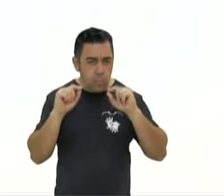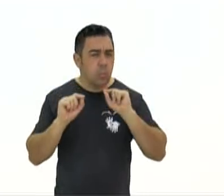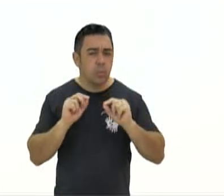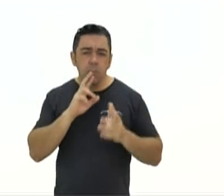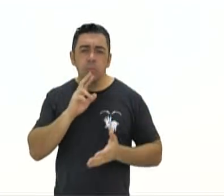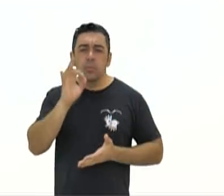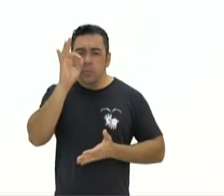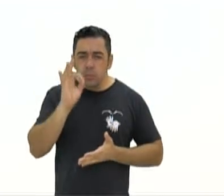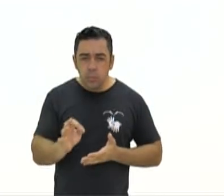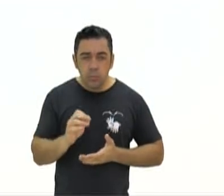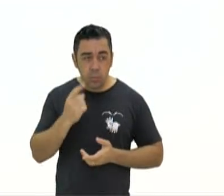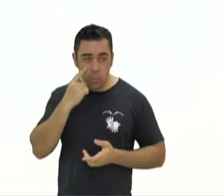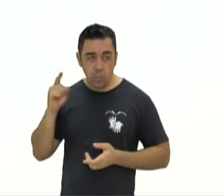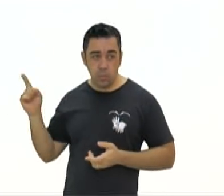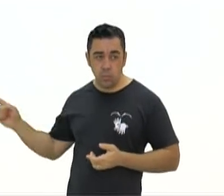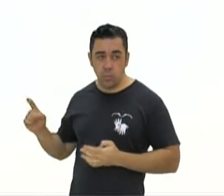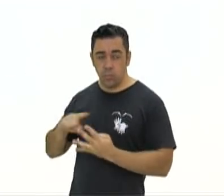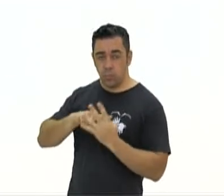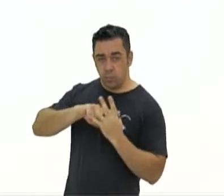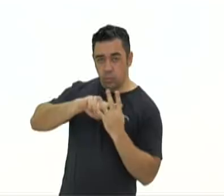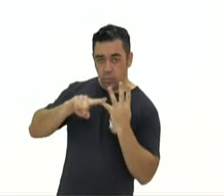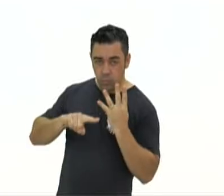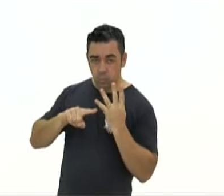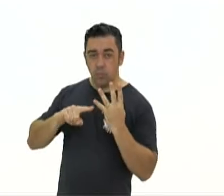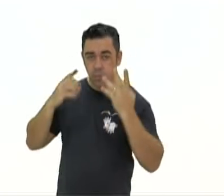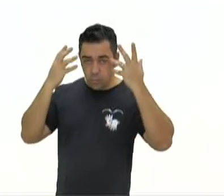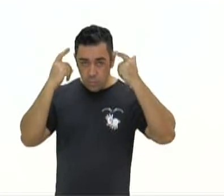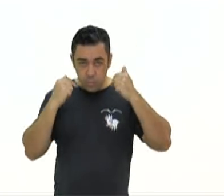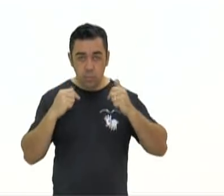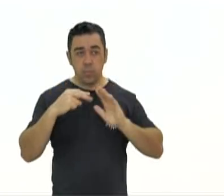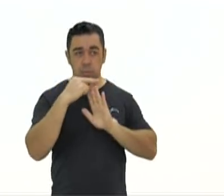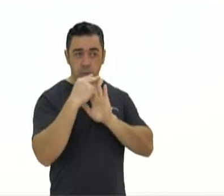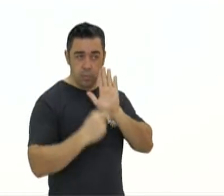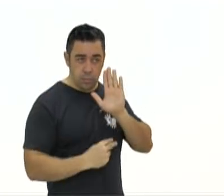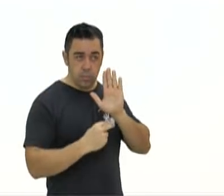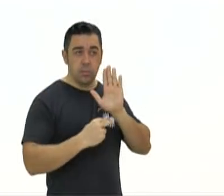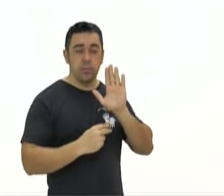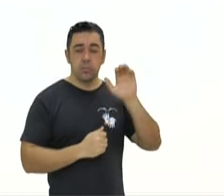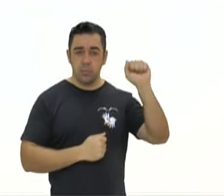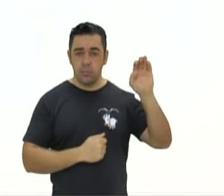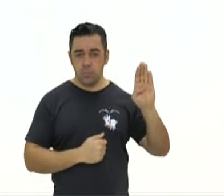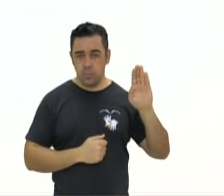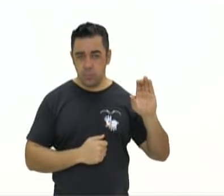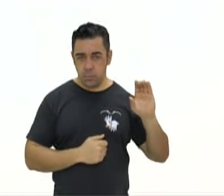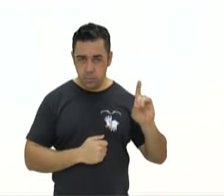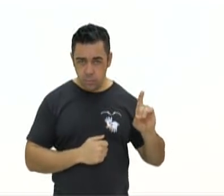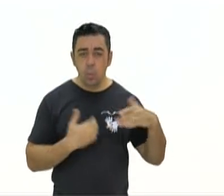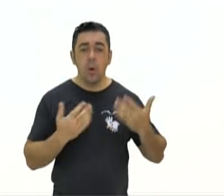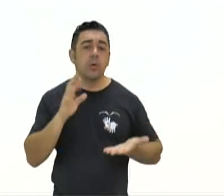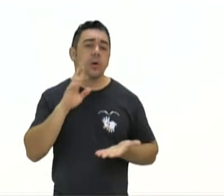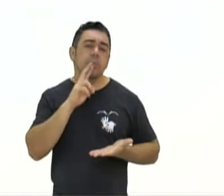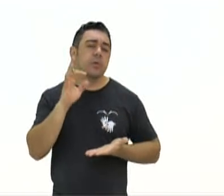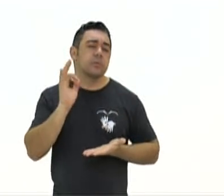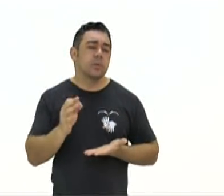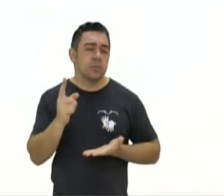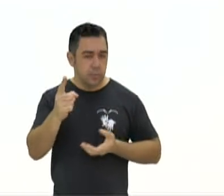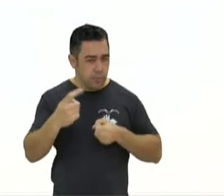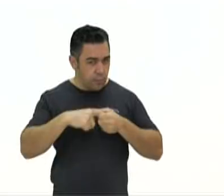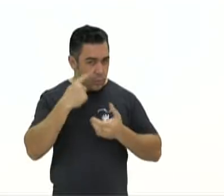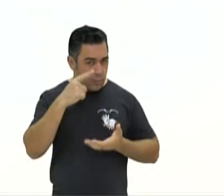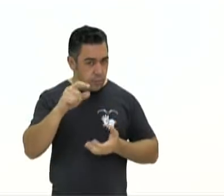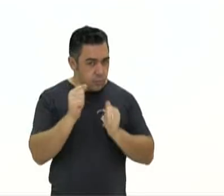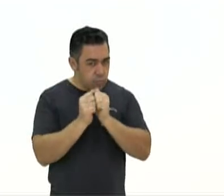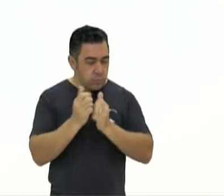o quê? Então, aqui, gente, eu coloquei 4 animais para vocês vão ler para mim aqui as alternativas e dizer o que está correto, tá? Então, a gente já volta a responder